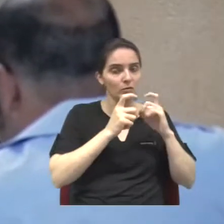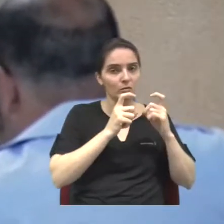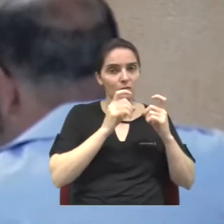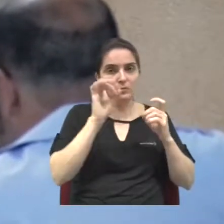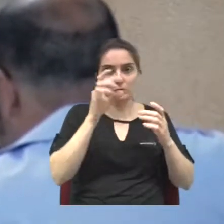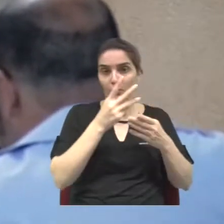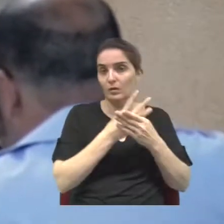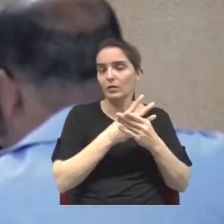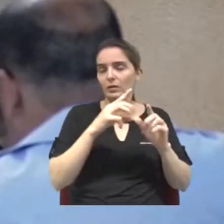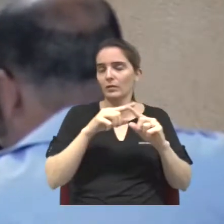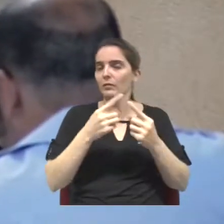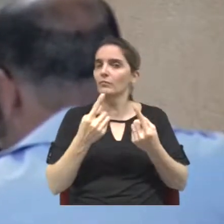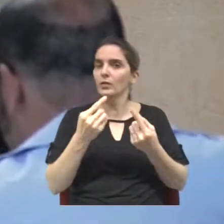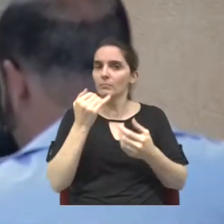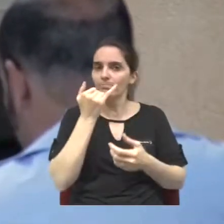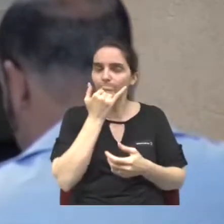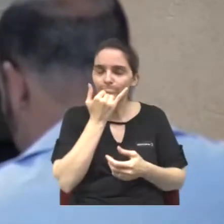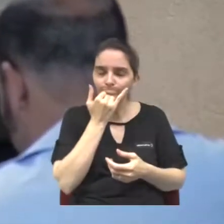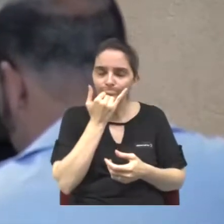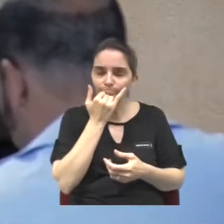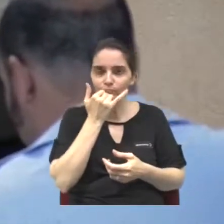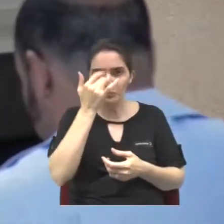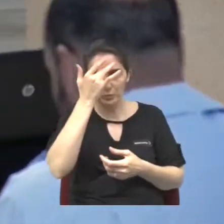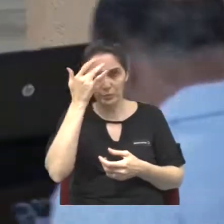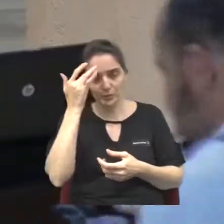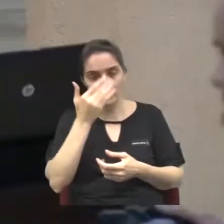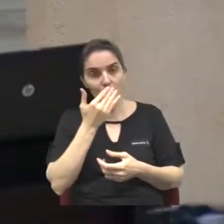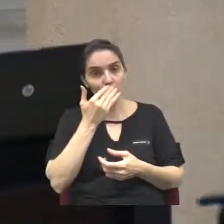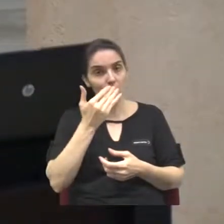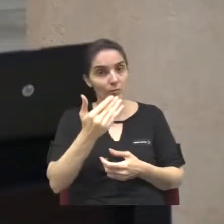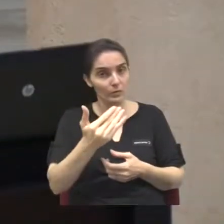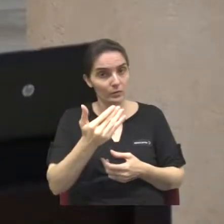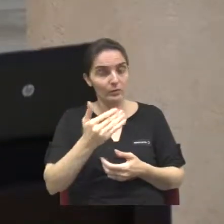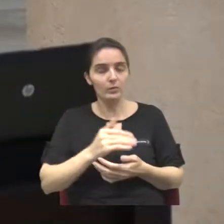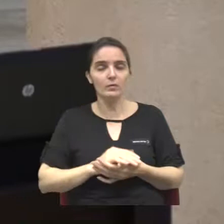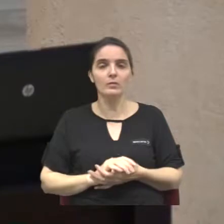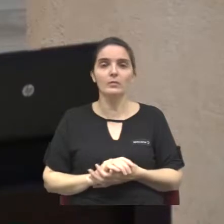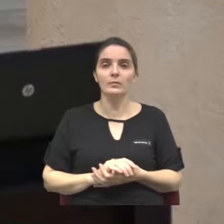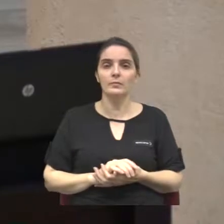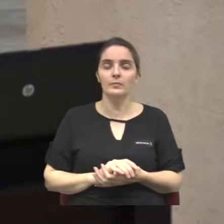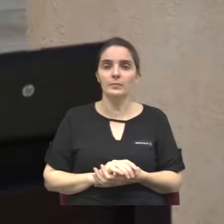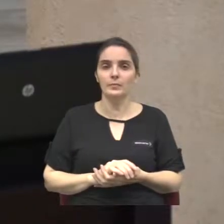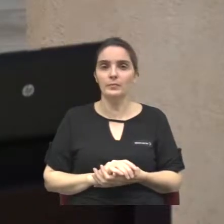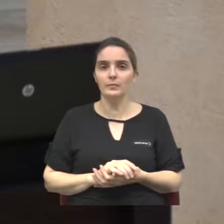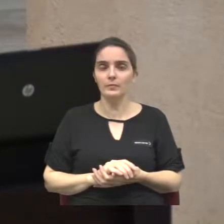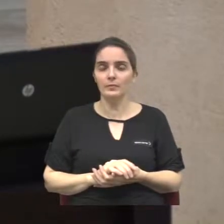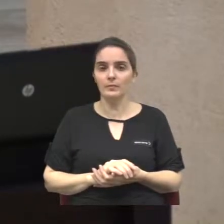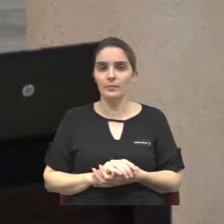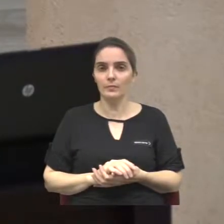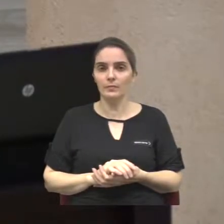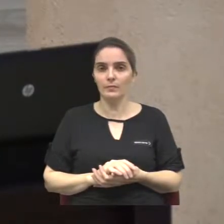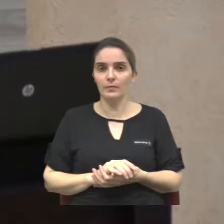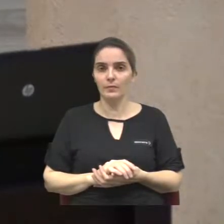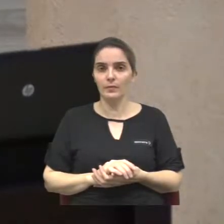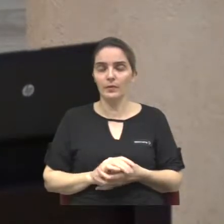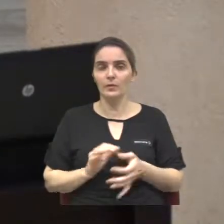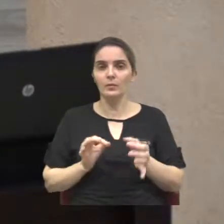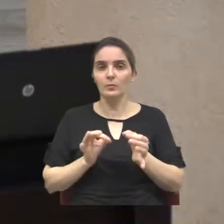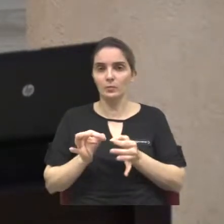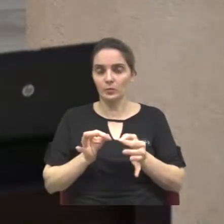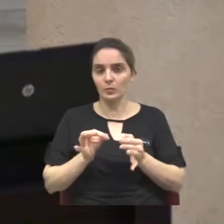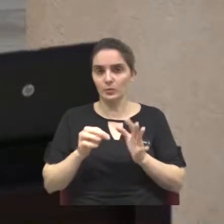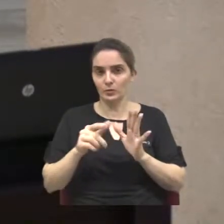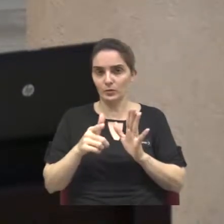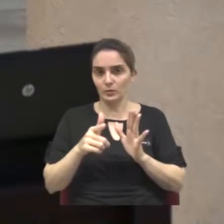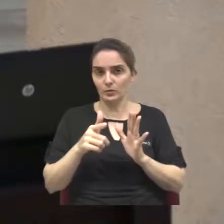peço desculpas às pessoas que me pediram essa propositura e digo que já apresentamos o projeto 26, que vai ser a comissão